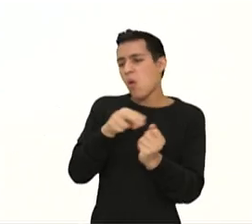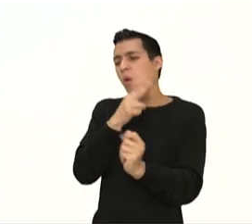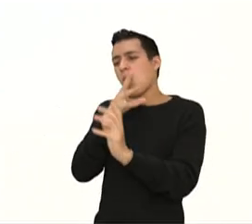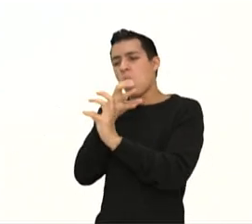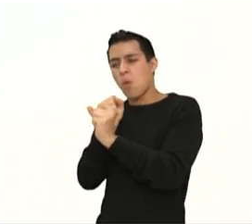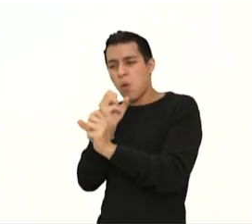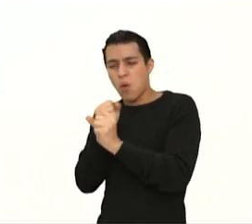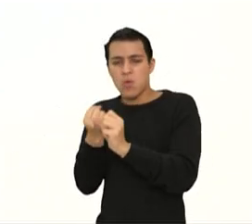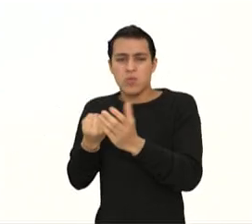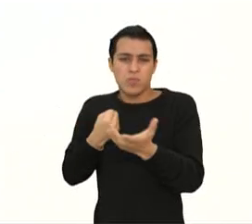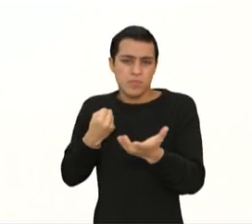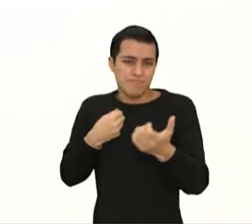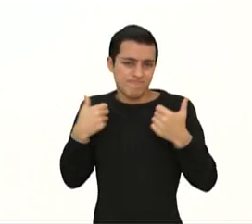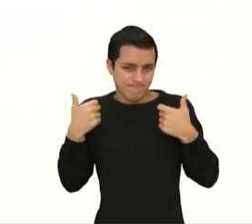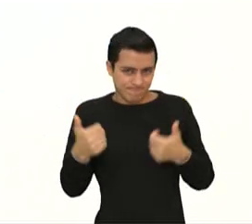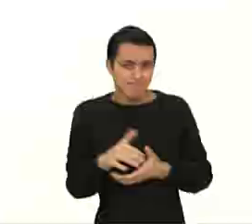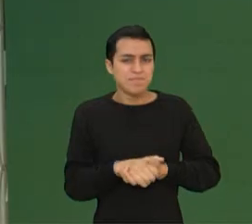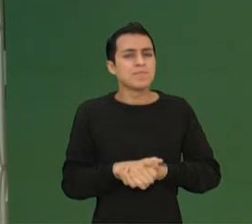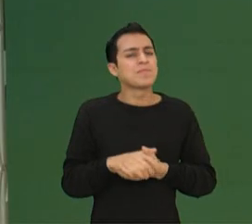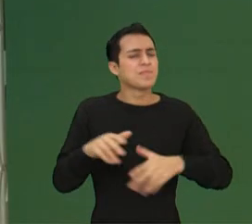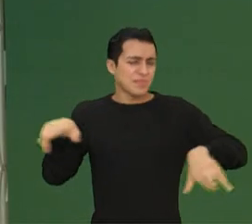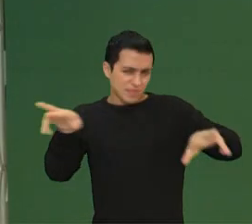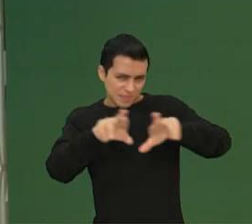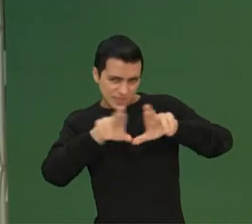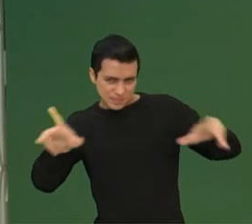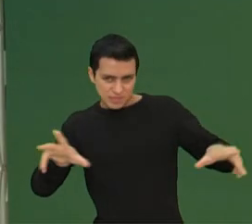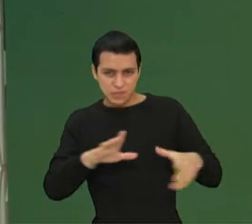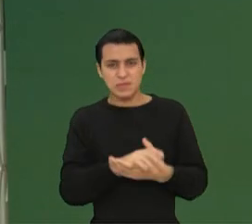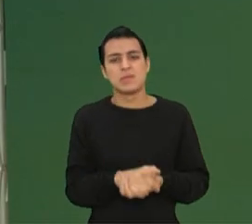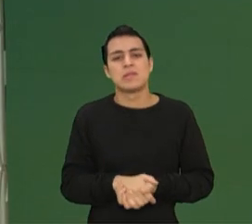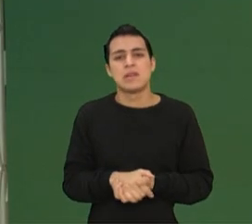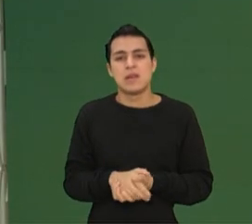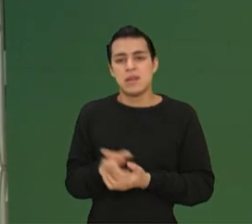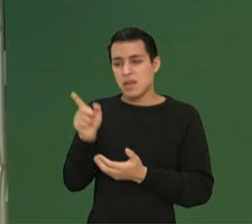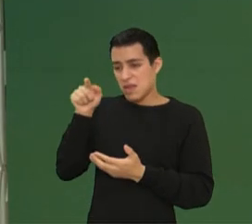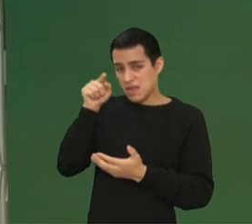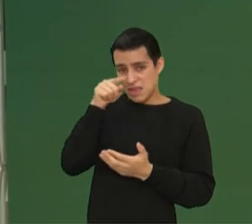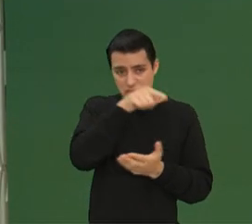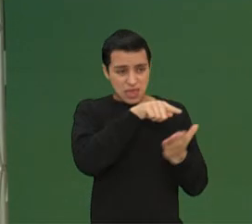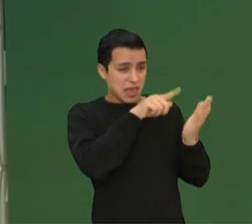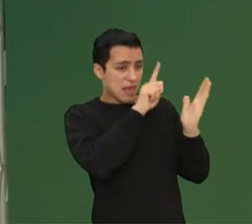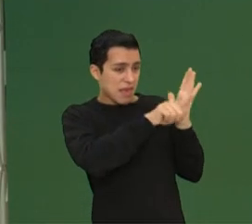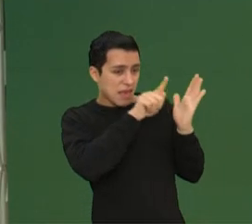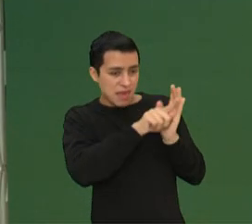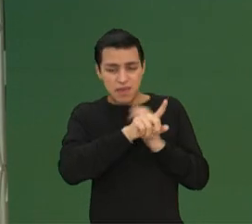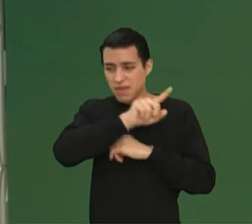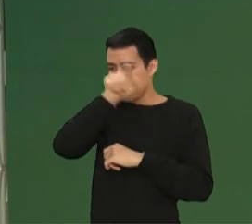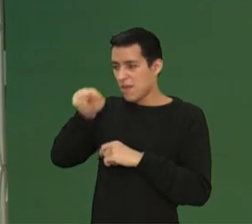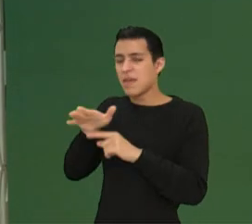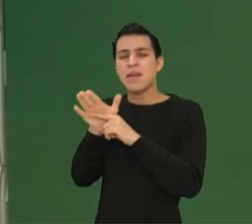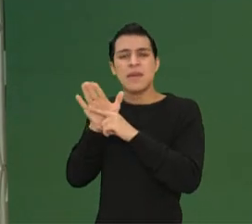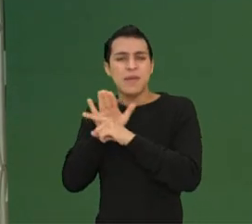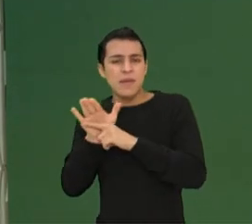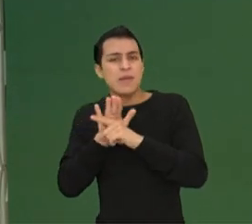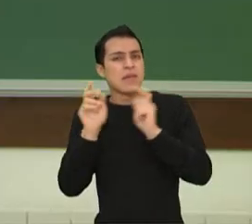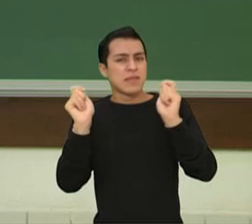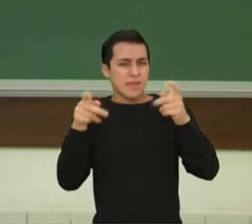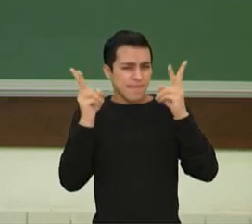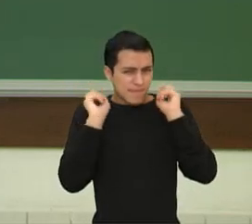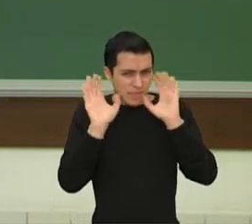qualitativos. Temos aí a diferença da enquete para a pesquisa. Repare